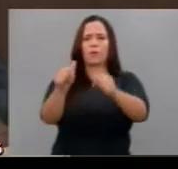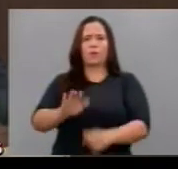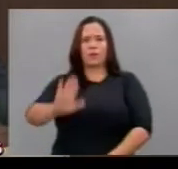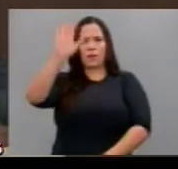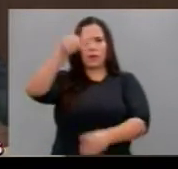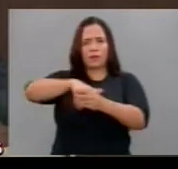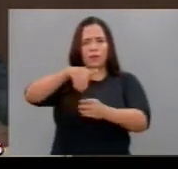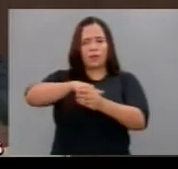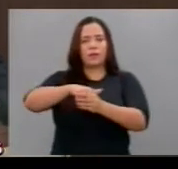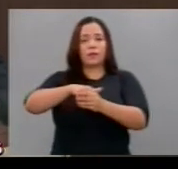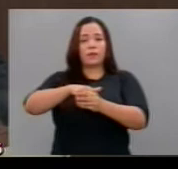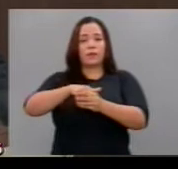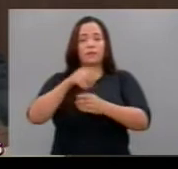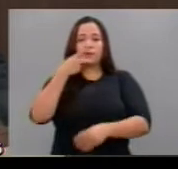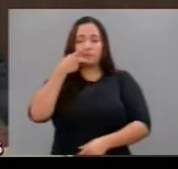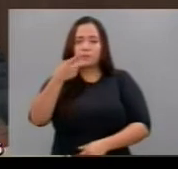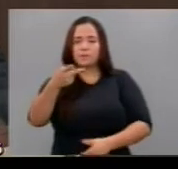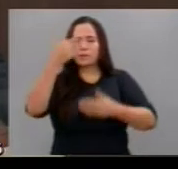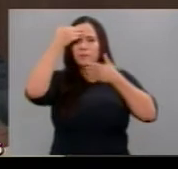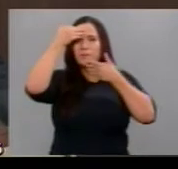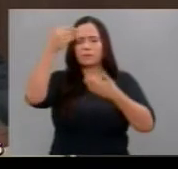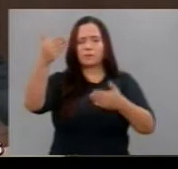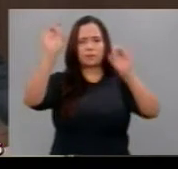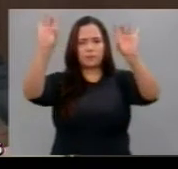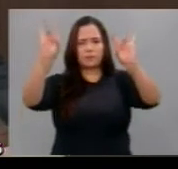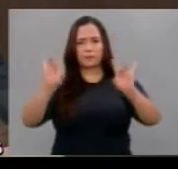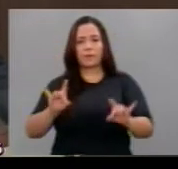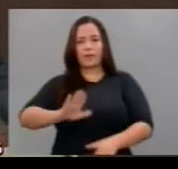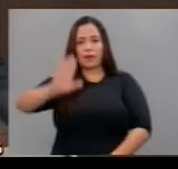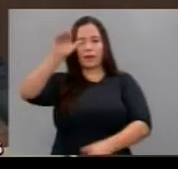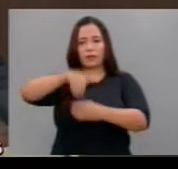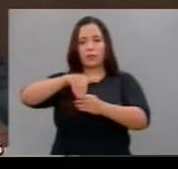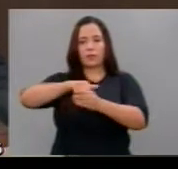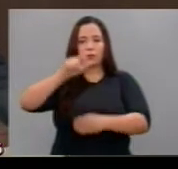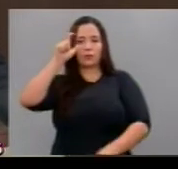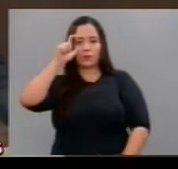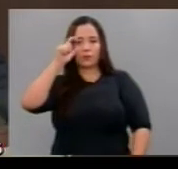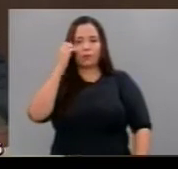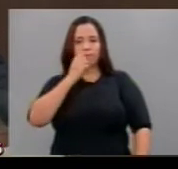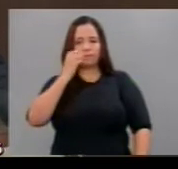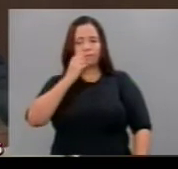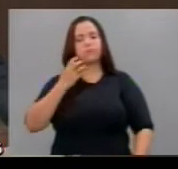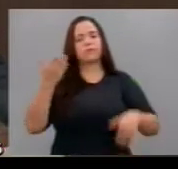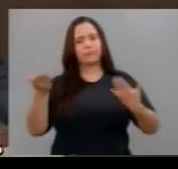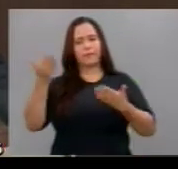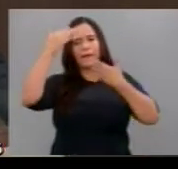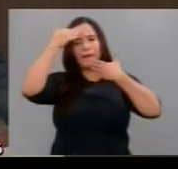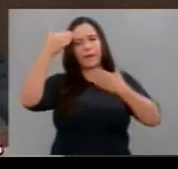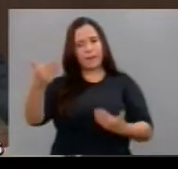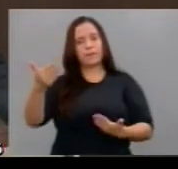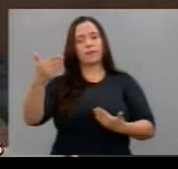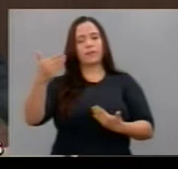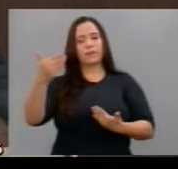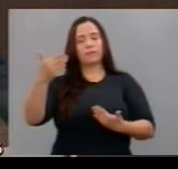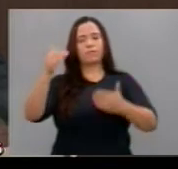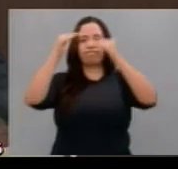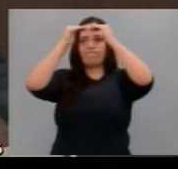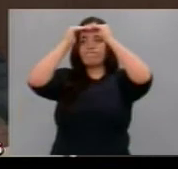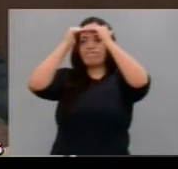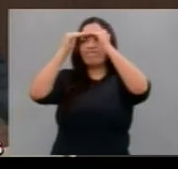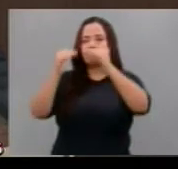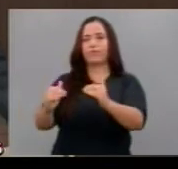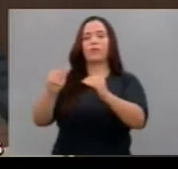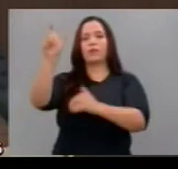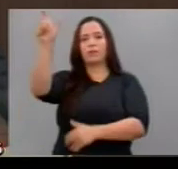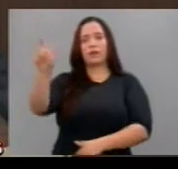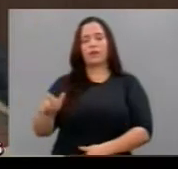eu dedico uma especial homenagem ao nosso grande candidato João Alfredo, fica o nosso agradecimento, o nosso respeito e